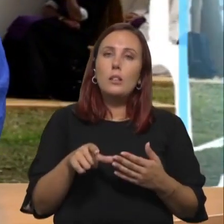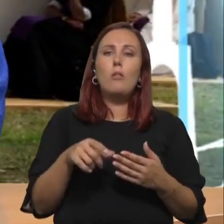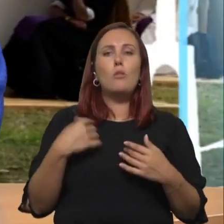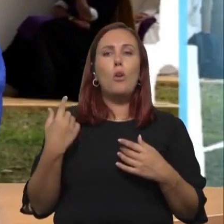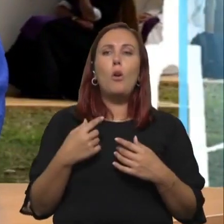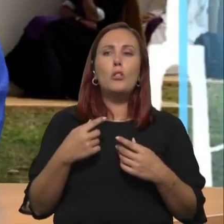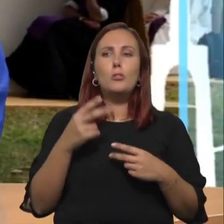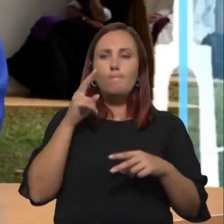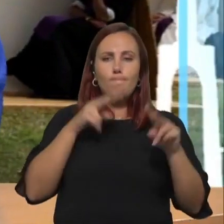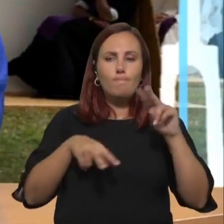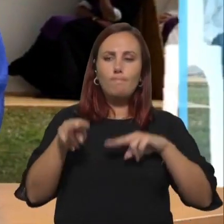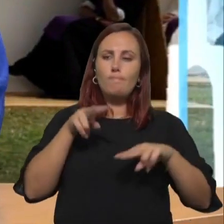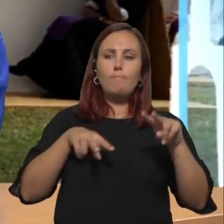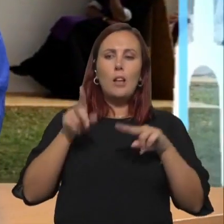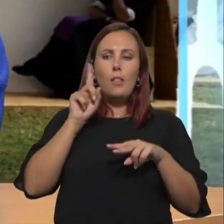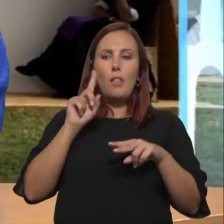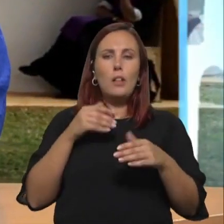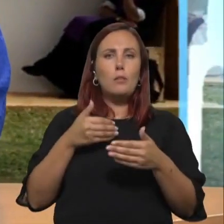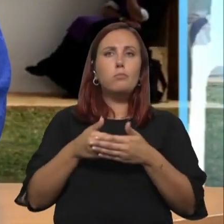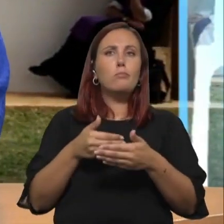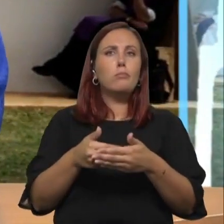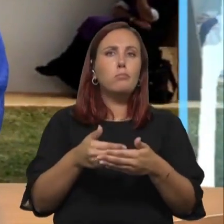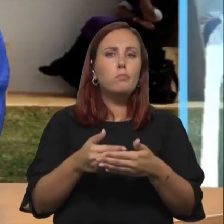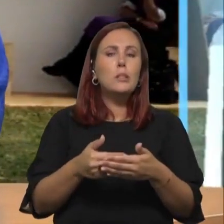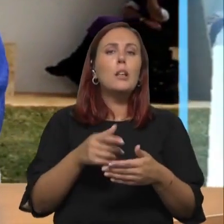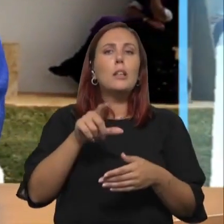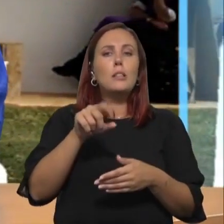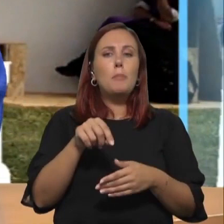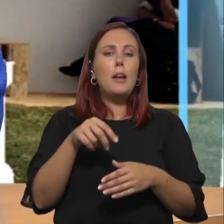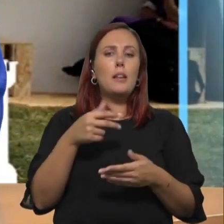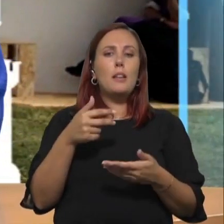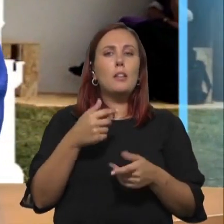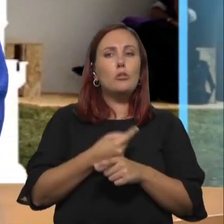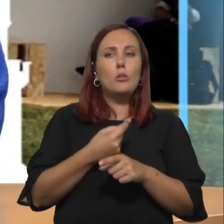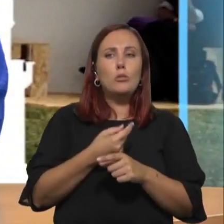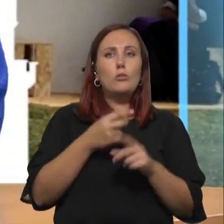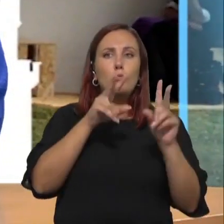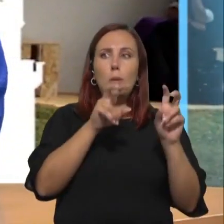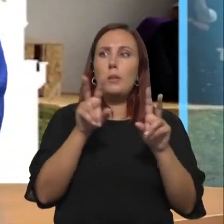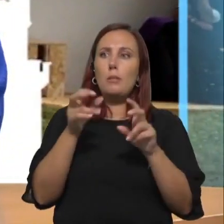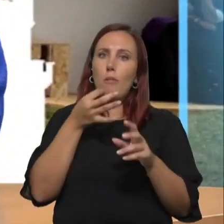leitura cronológica da presença e das questões que levantam exatamente estes dois temas.